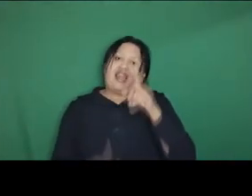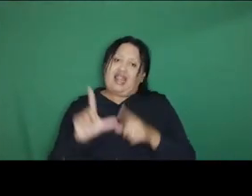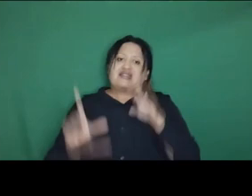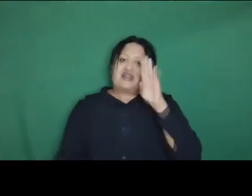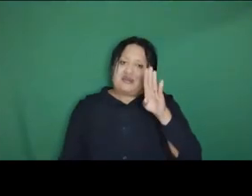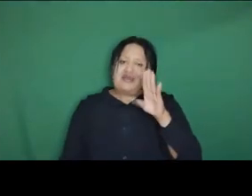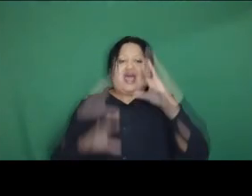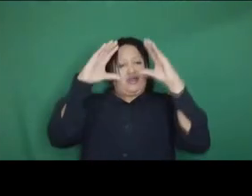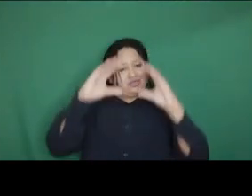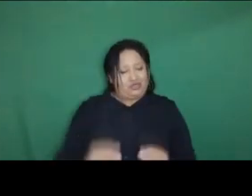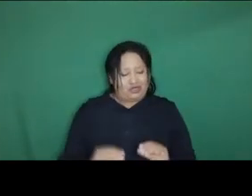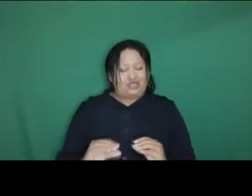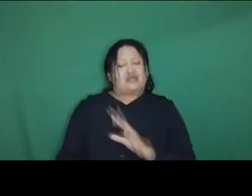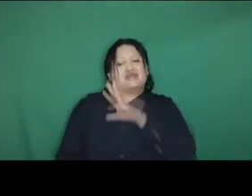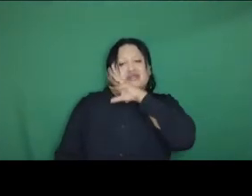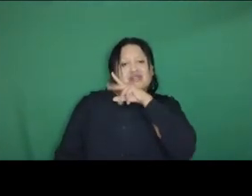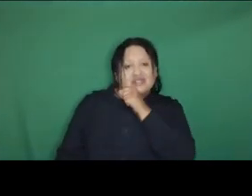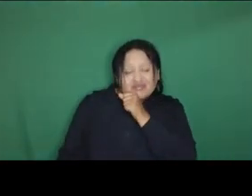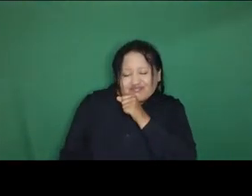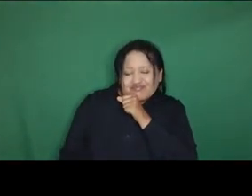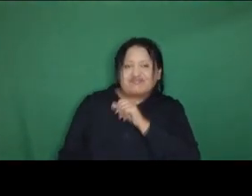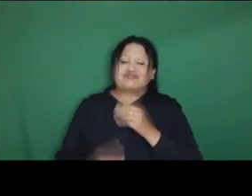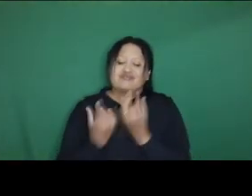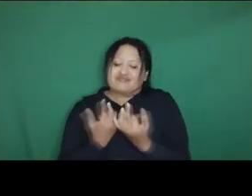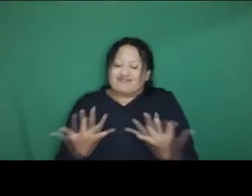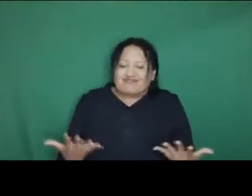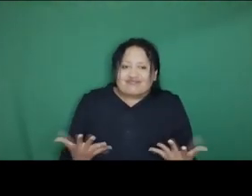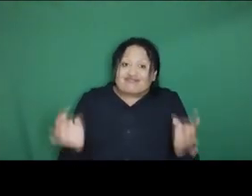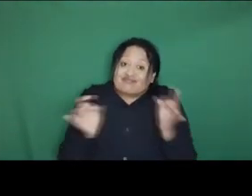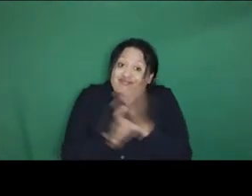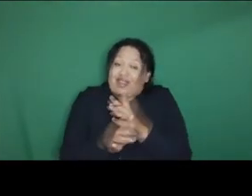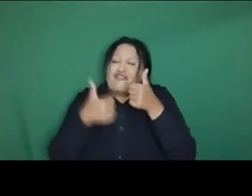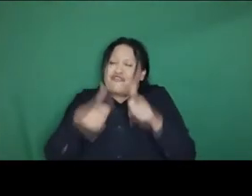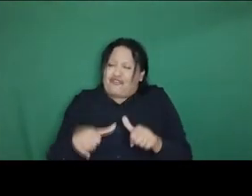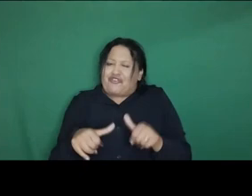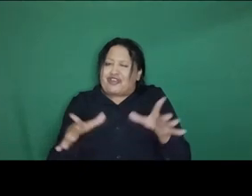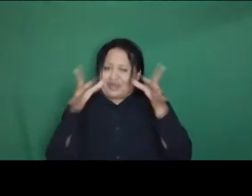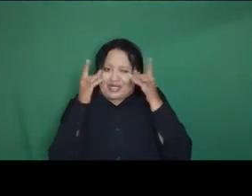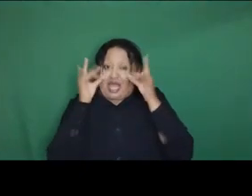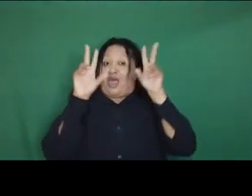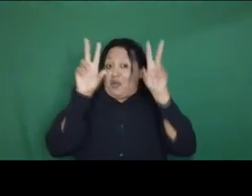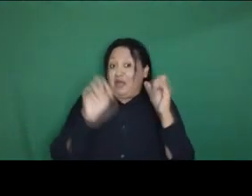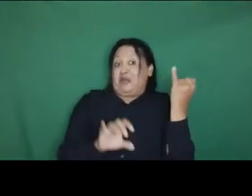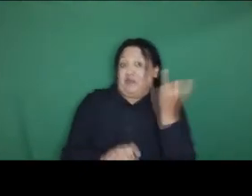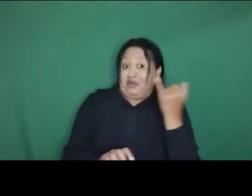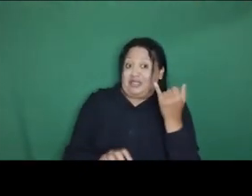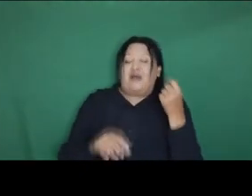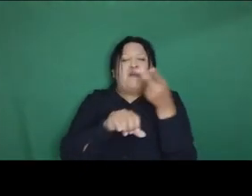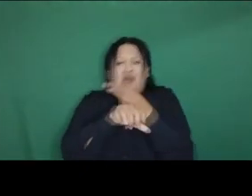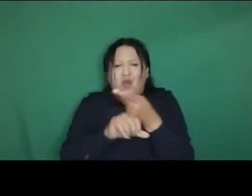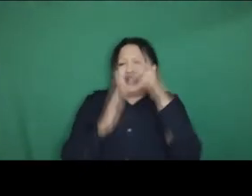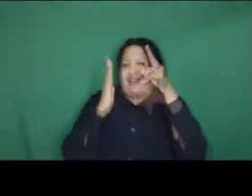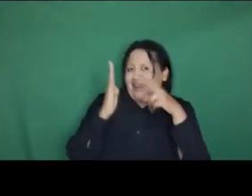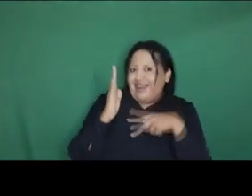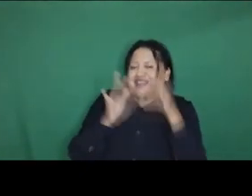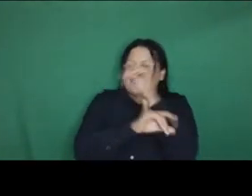B redução da biodiversidade extensão de espécies animais e vegetais fiquem ligados nesse tema que é um tema